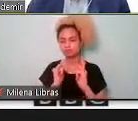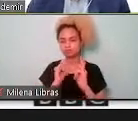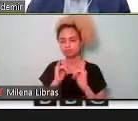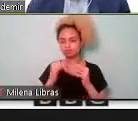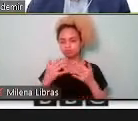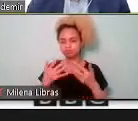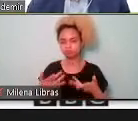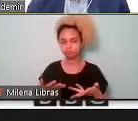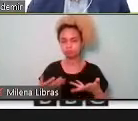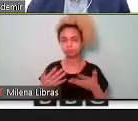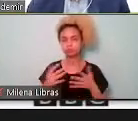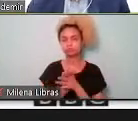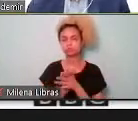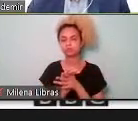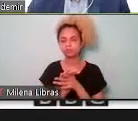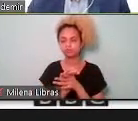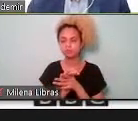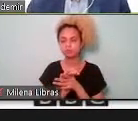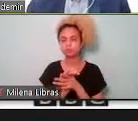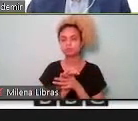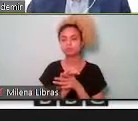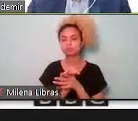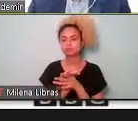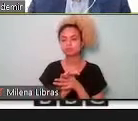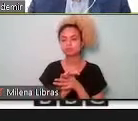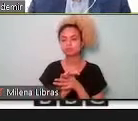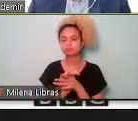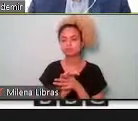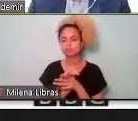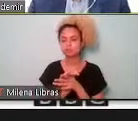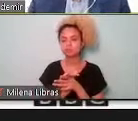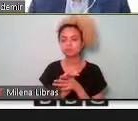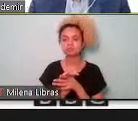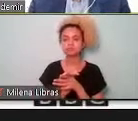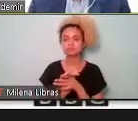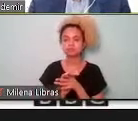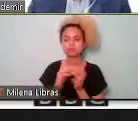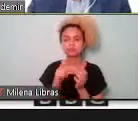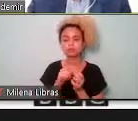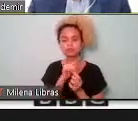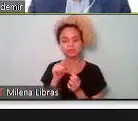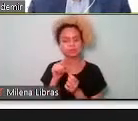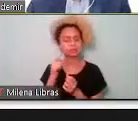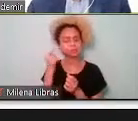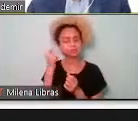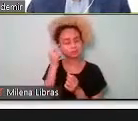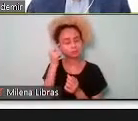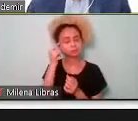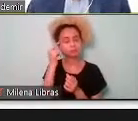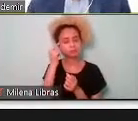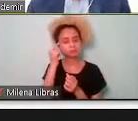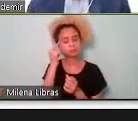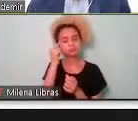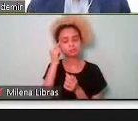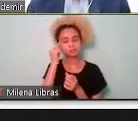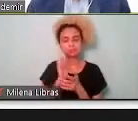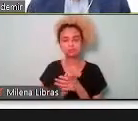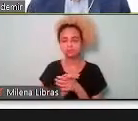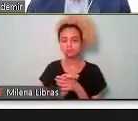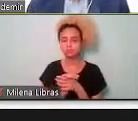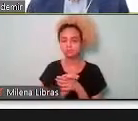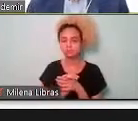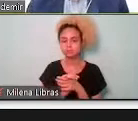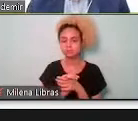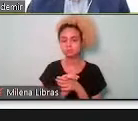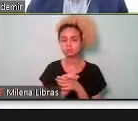Isso então foi recente. Então, só para vocês terem uma ideia, aqui a localização,